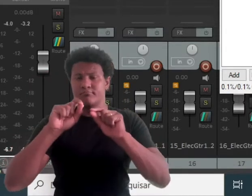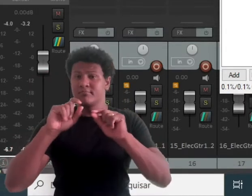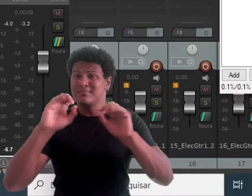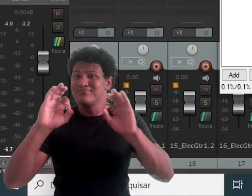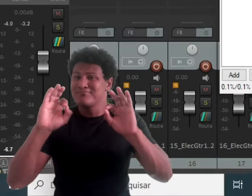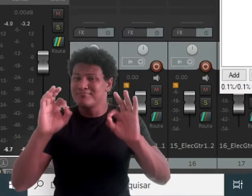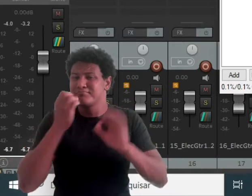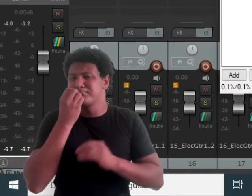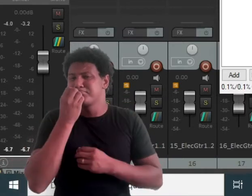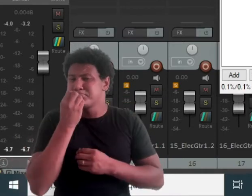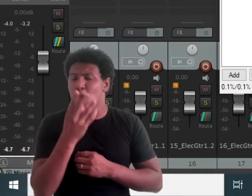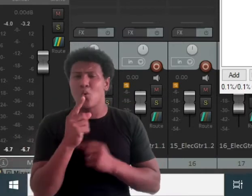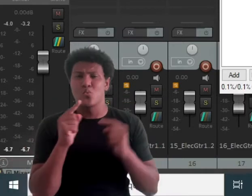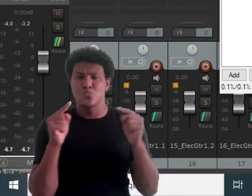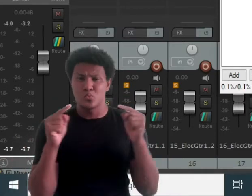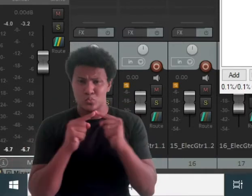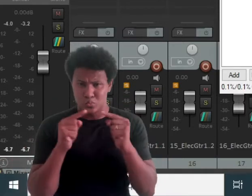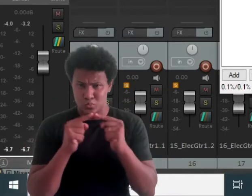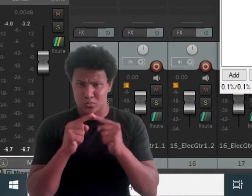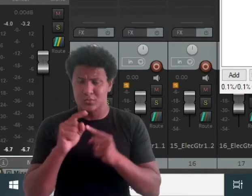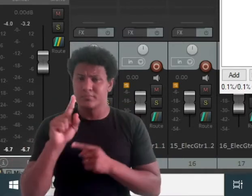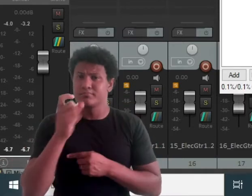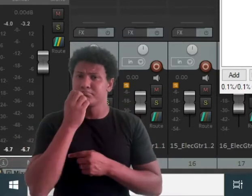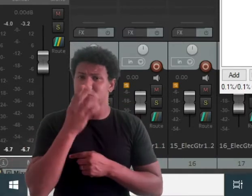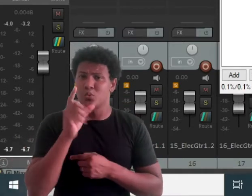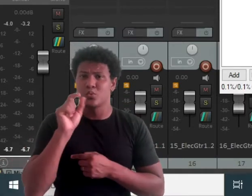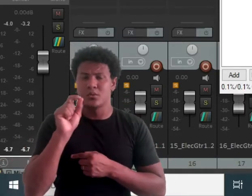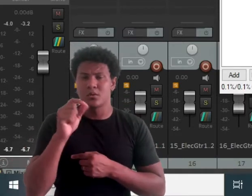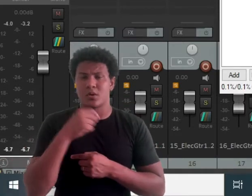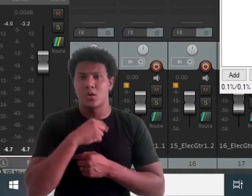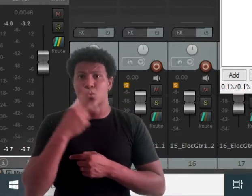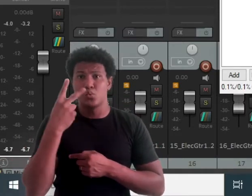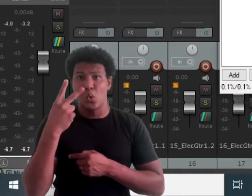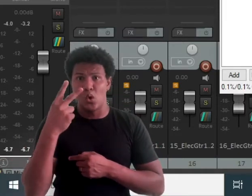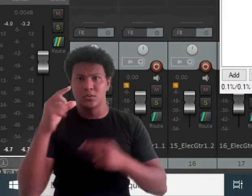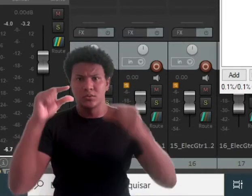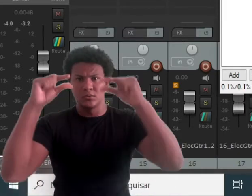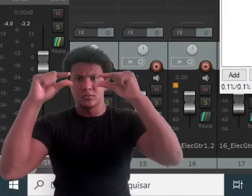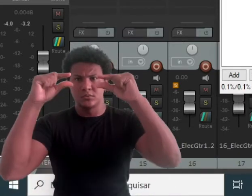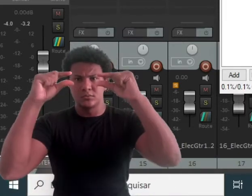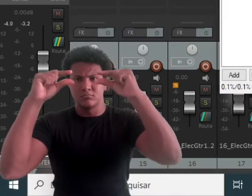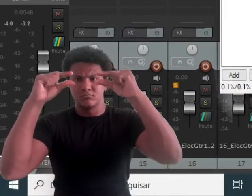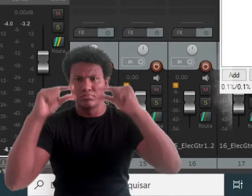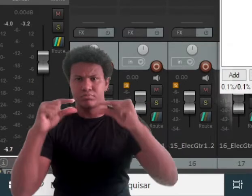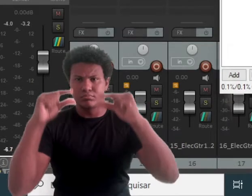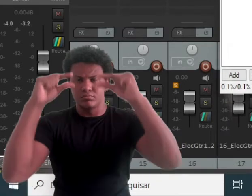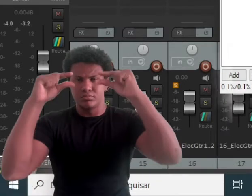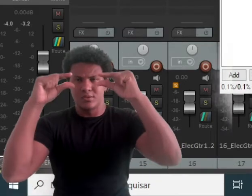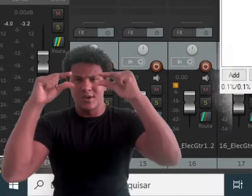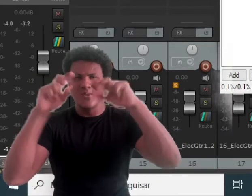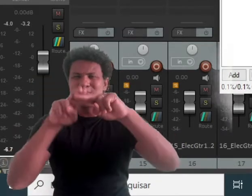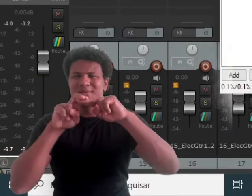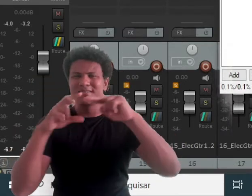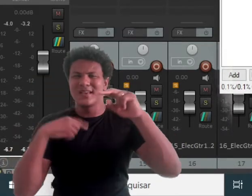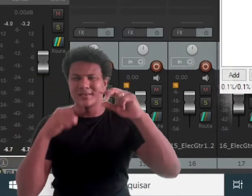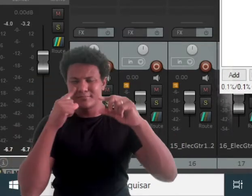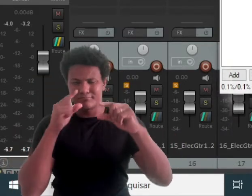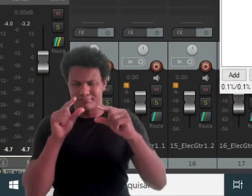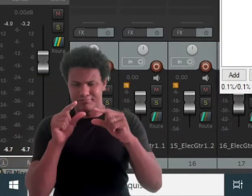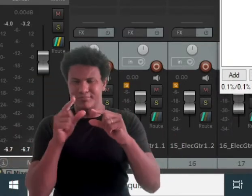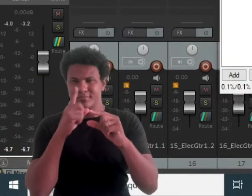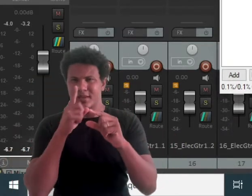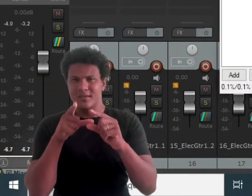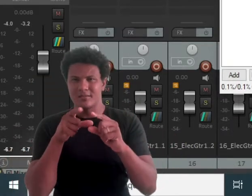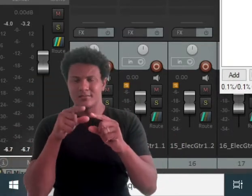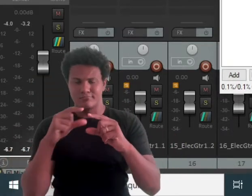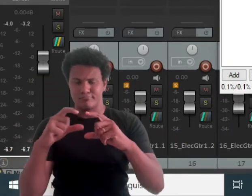sempre o threshold e o outselling junto, certo? É por isso que tem esse botão aqui, link, ó, no plugin, justamente para